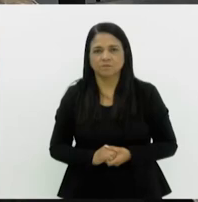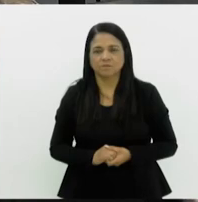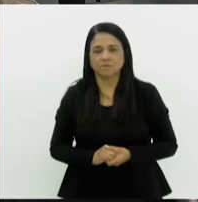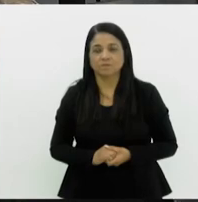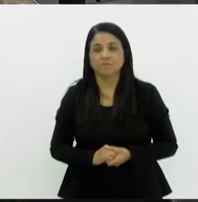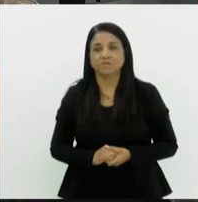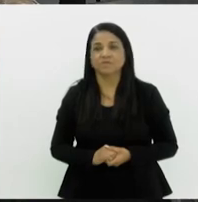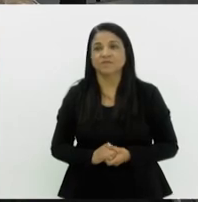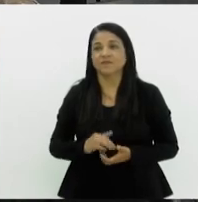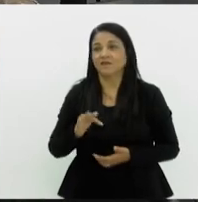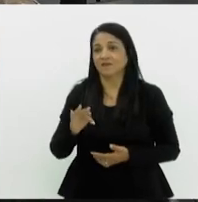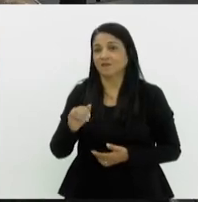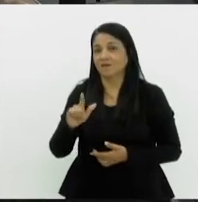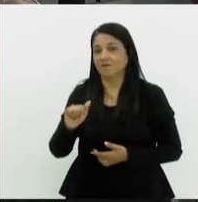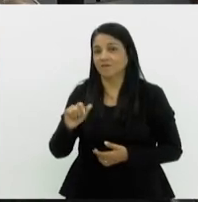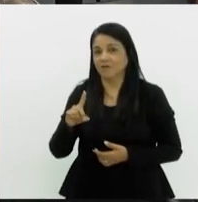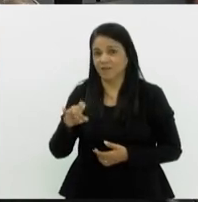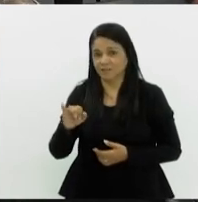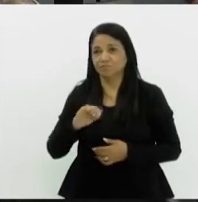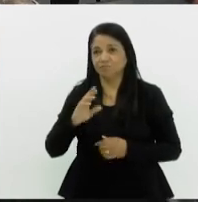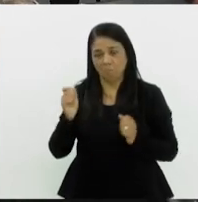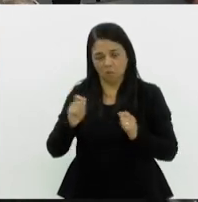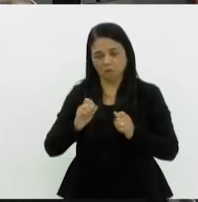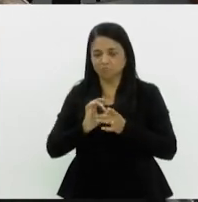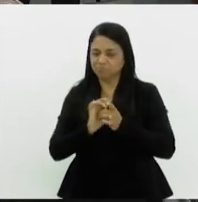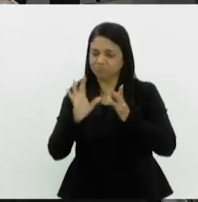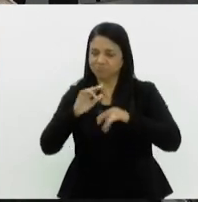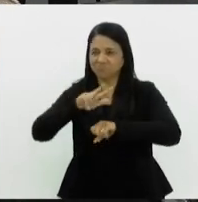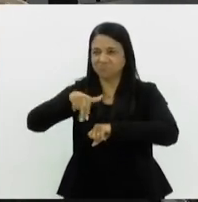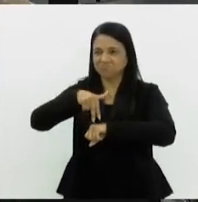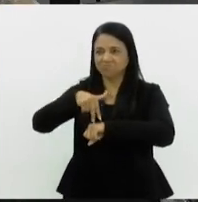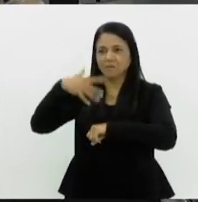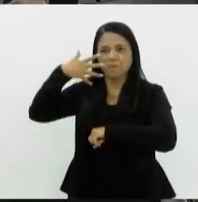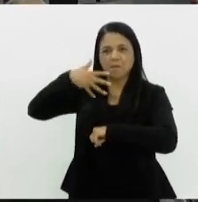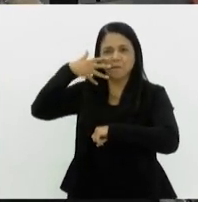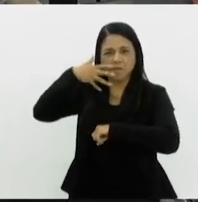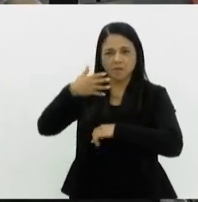Vlad, está ligado já a tribuna, tá? Fica à vontade, meu irmão.